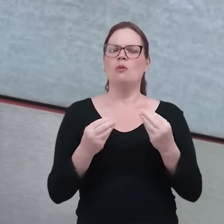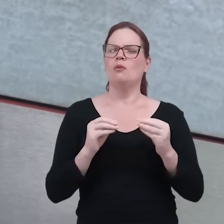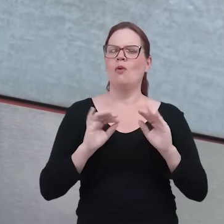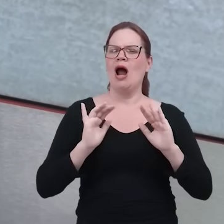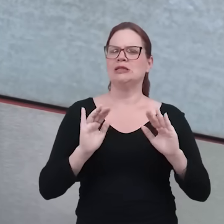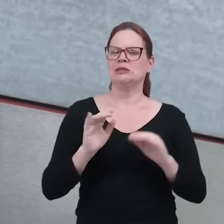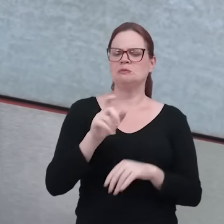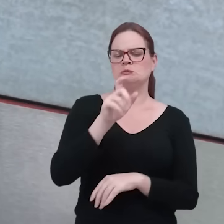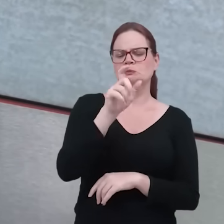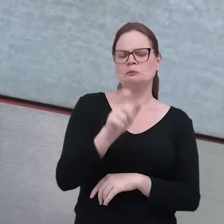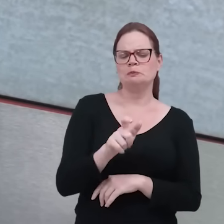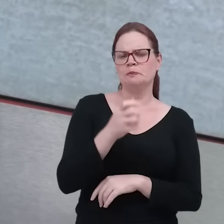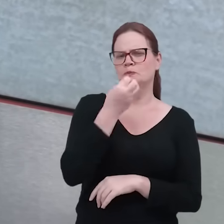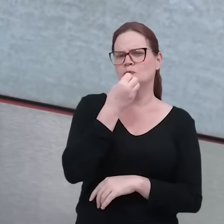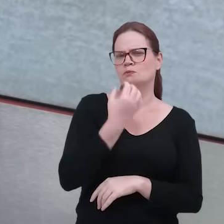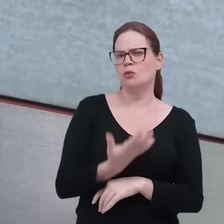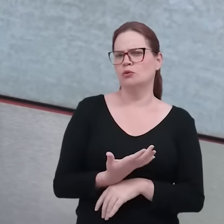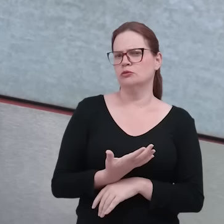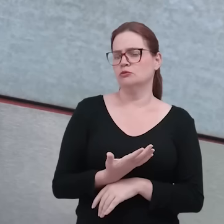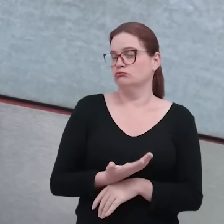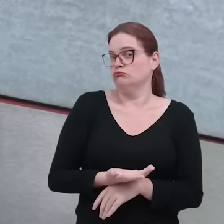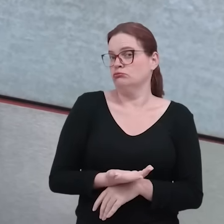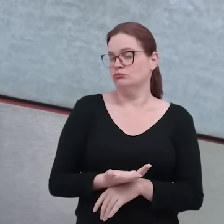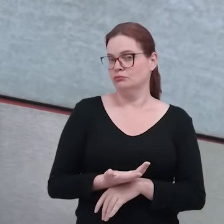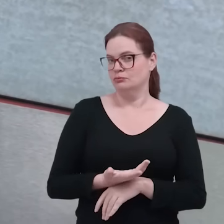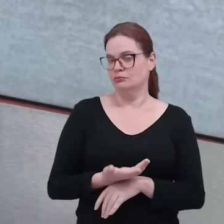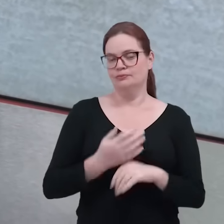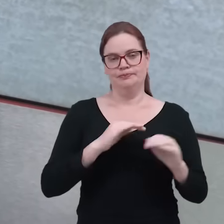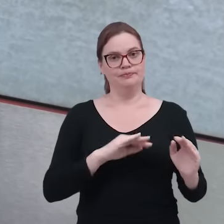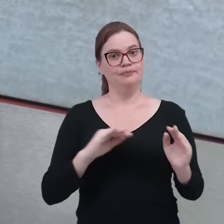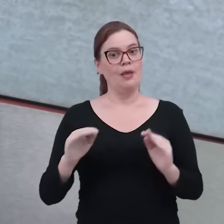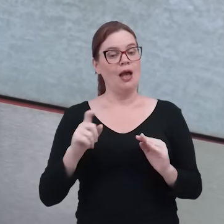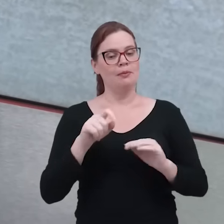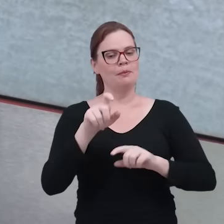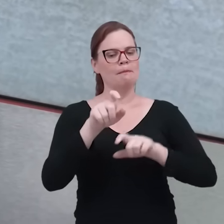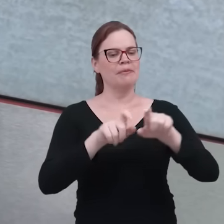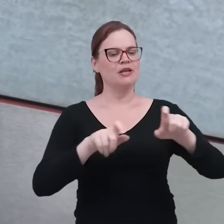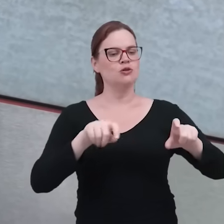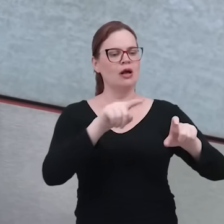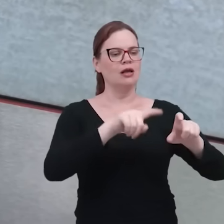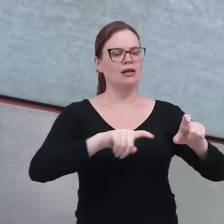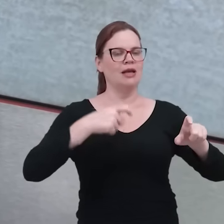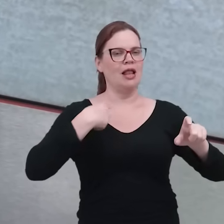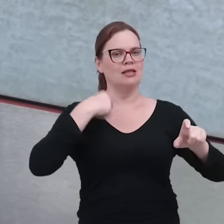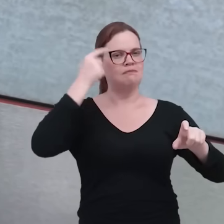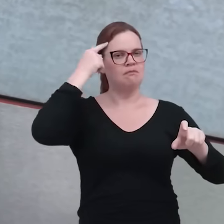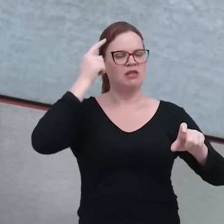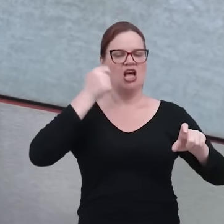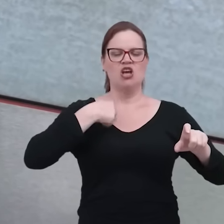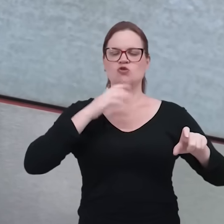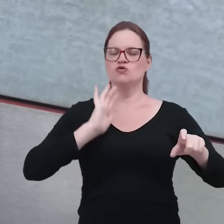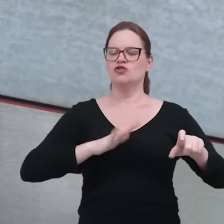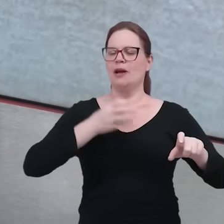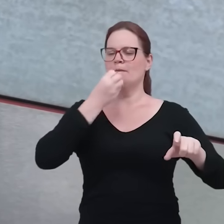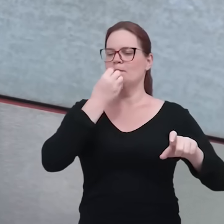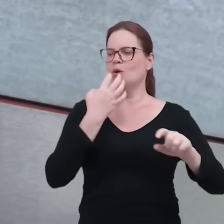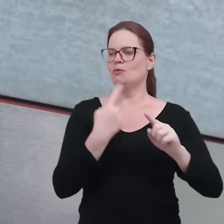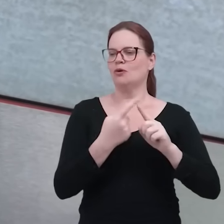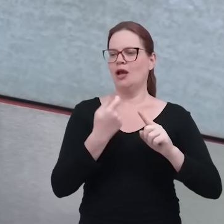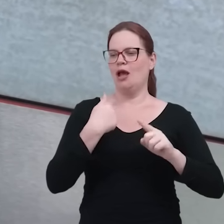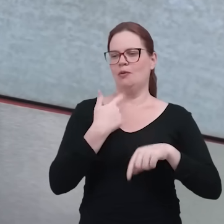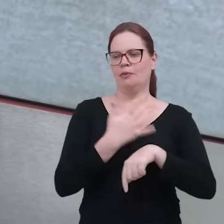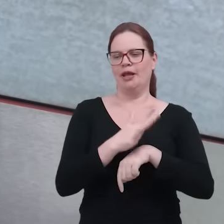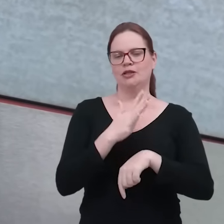os bons? Aqui, nós estamos nos referindo àquelas pessoas que se julgam boas porque